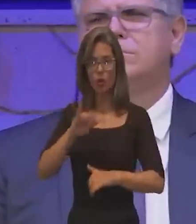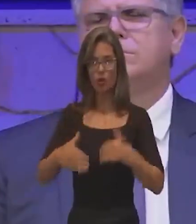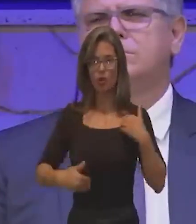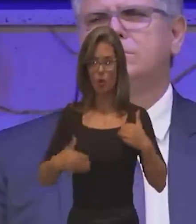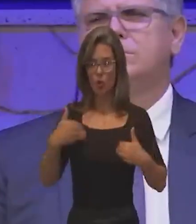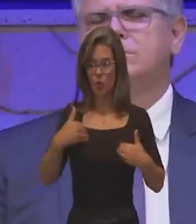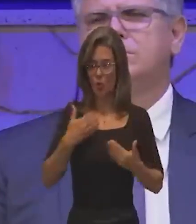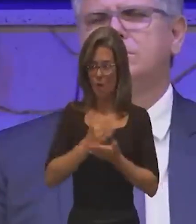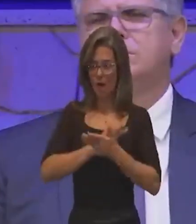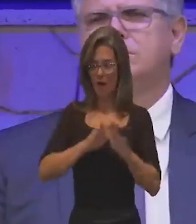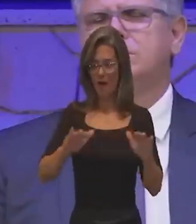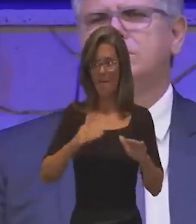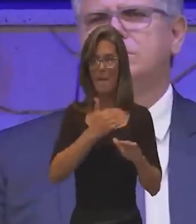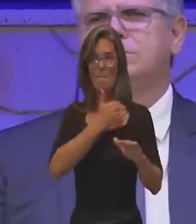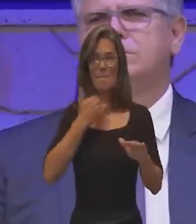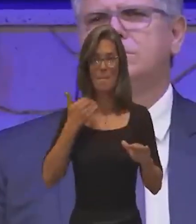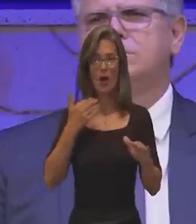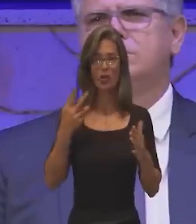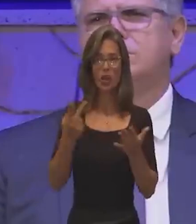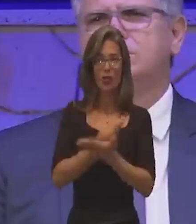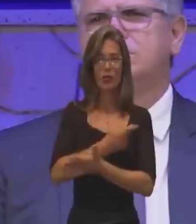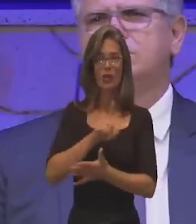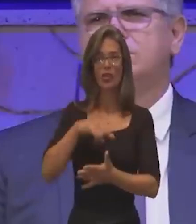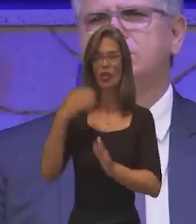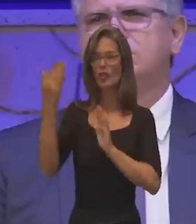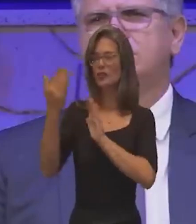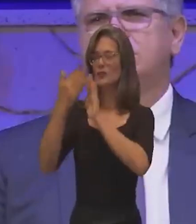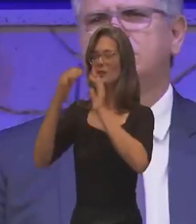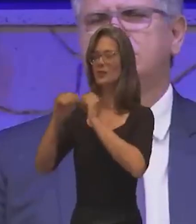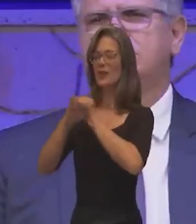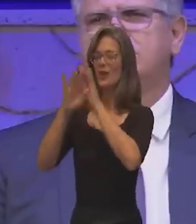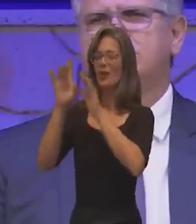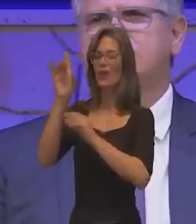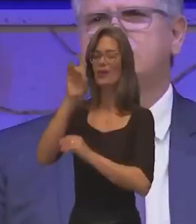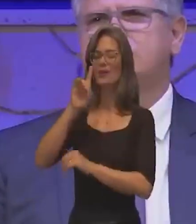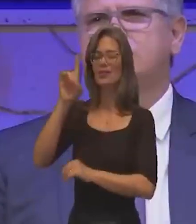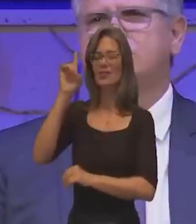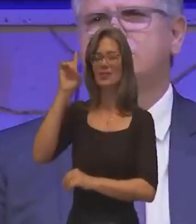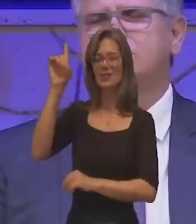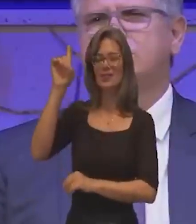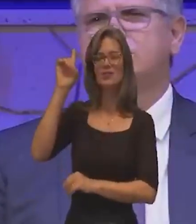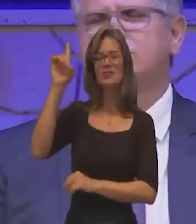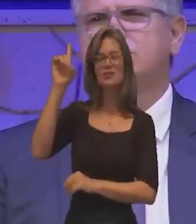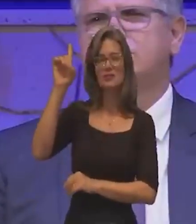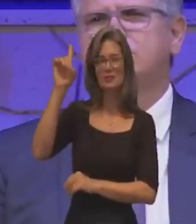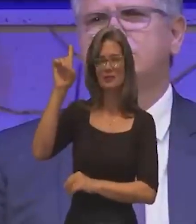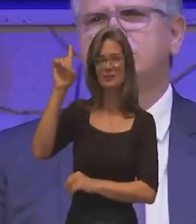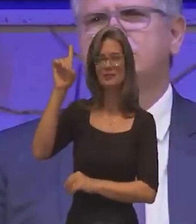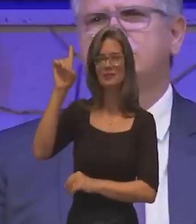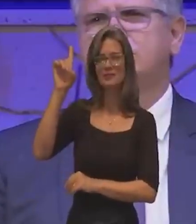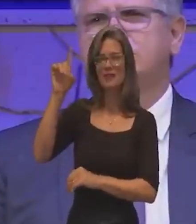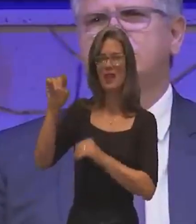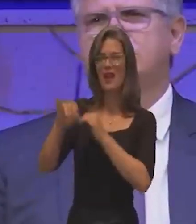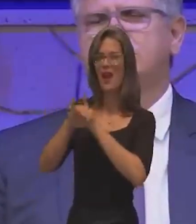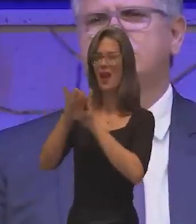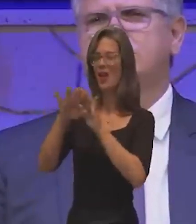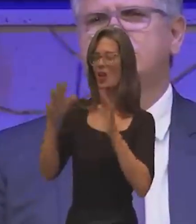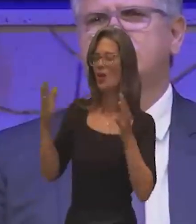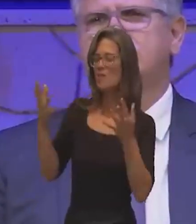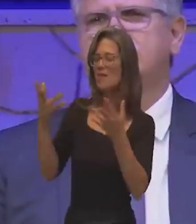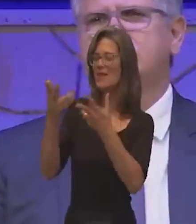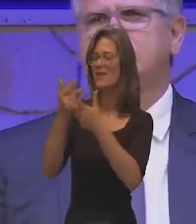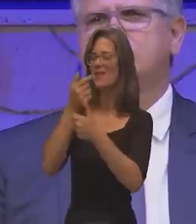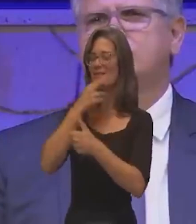estaremos diante de uma glória, a glória soberana do Senhor.